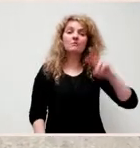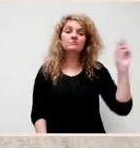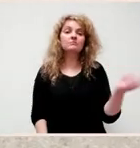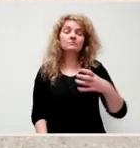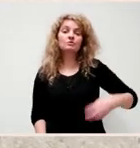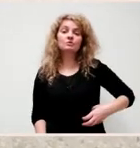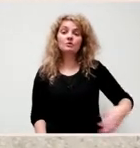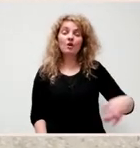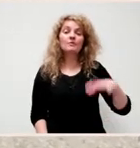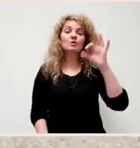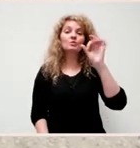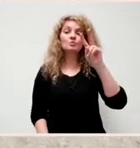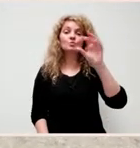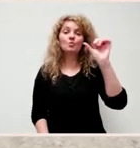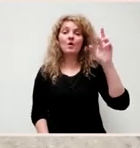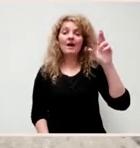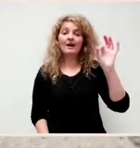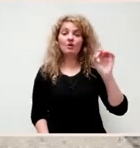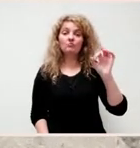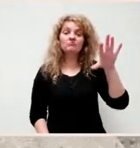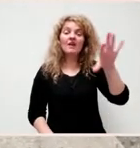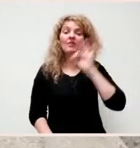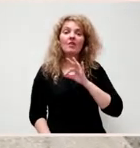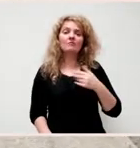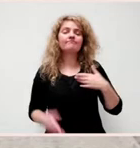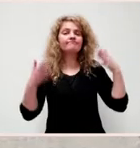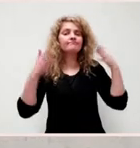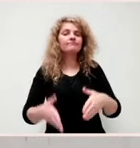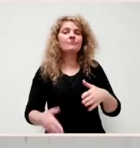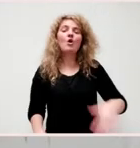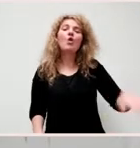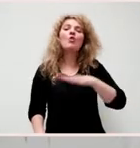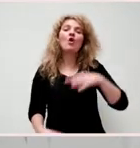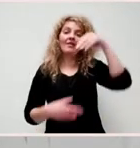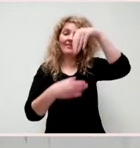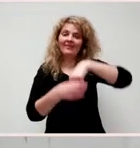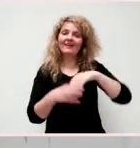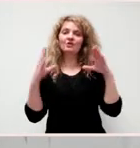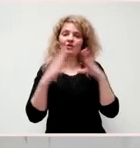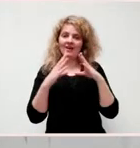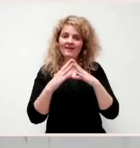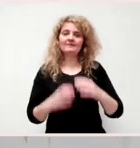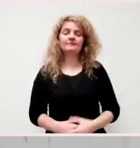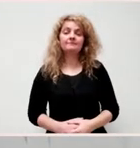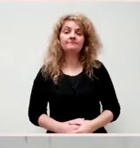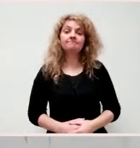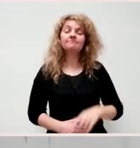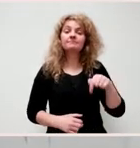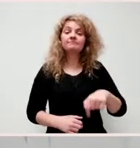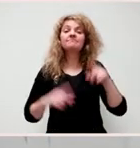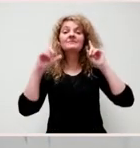Como tantos outros nobres, Suero decidiu que o lugar para o seu derradeiro descanso sería o interior dunha